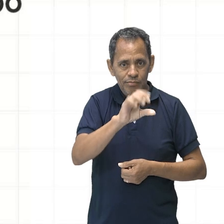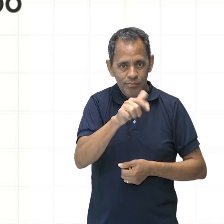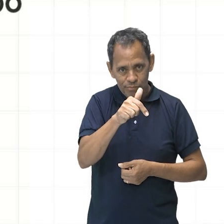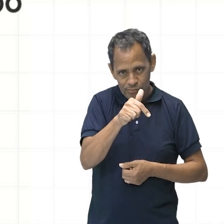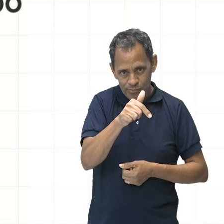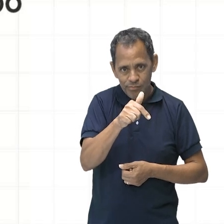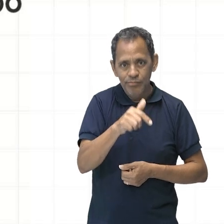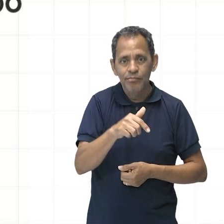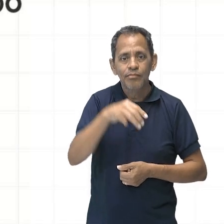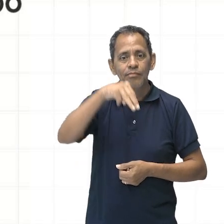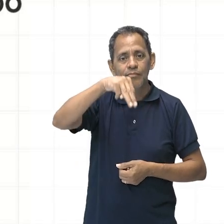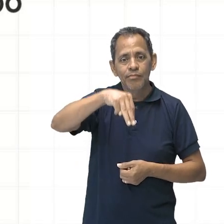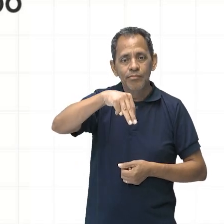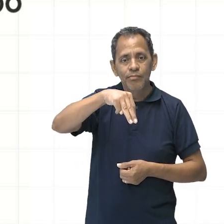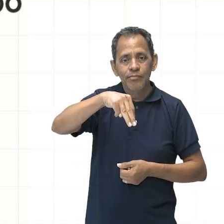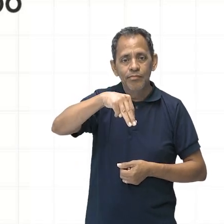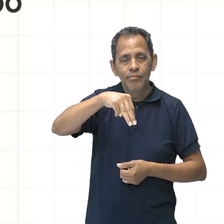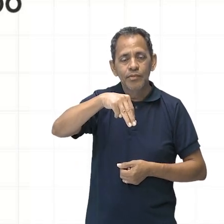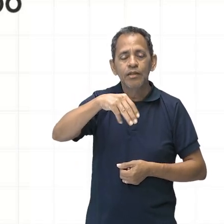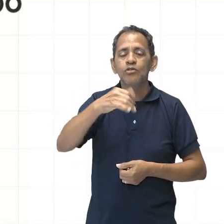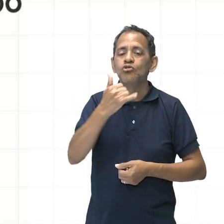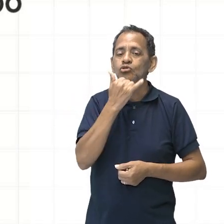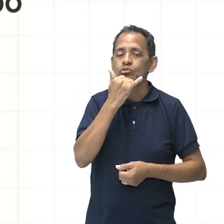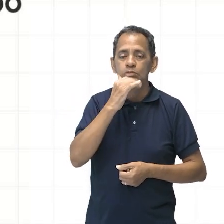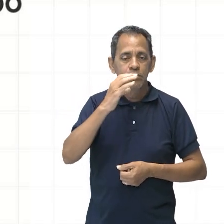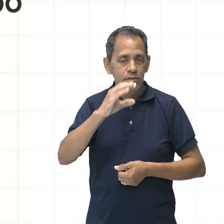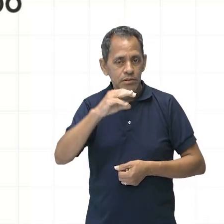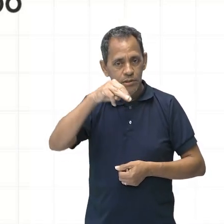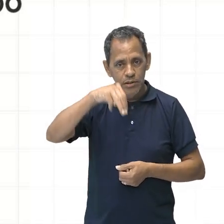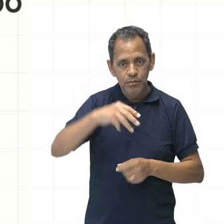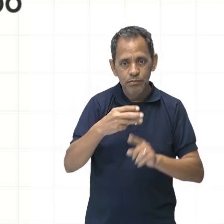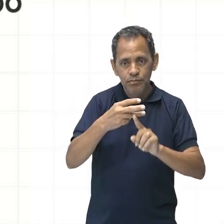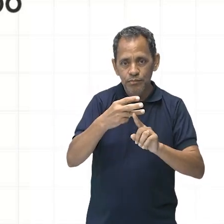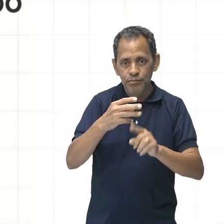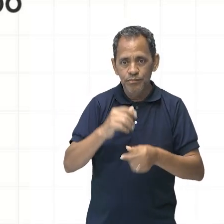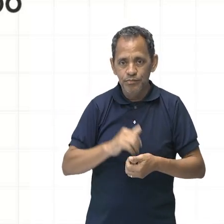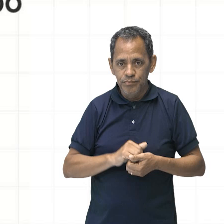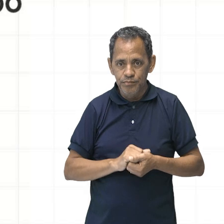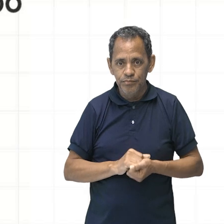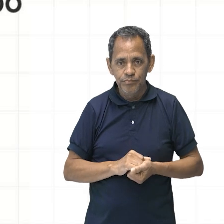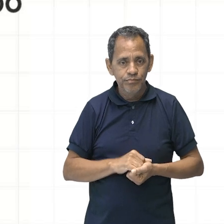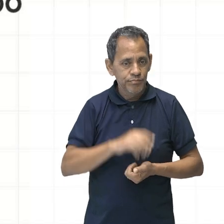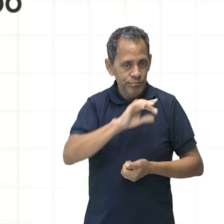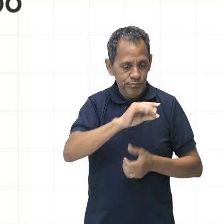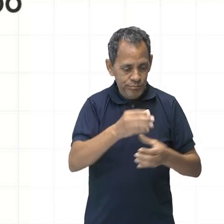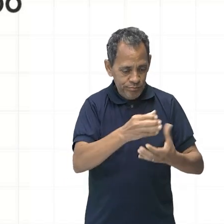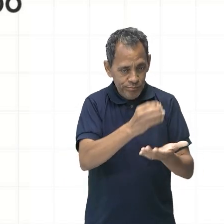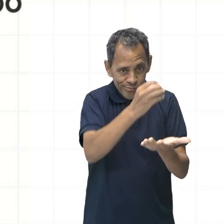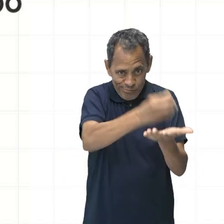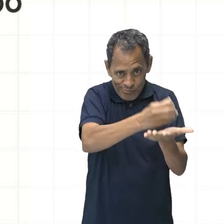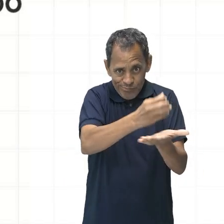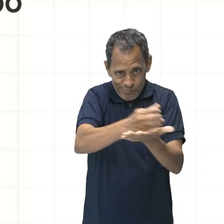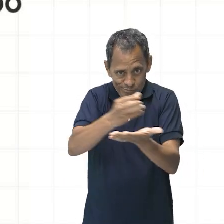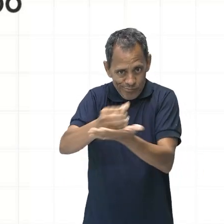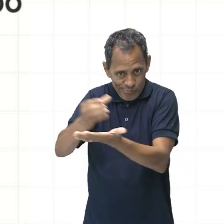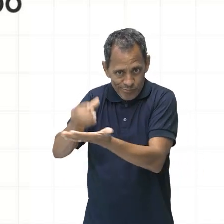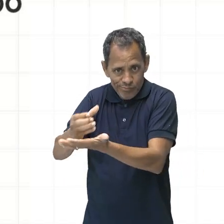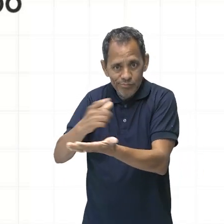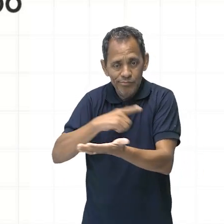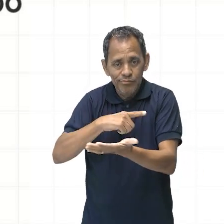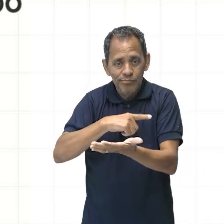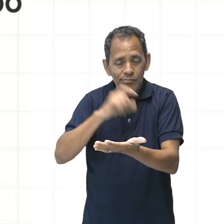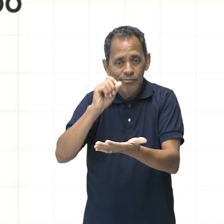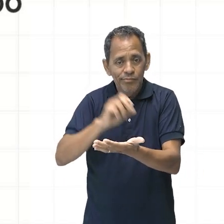576,97 metros ou centímetros cúbicos. Ou seja, em cada copo daquele ali equivale